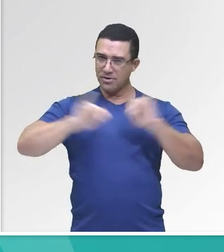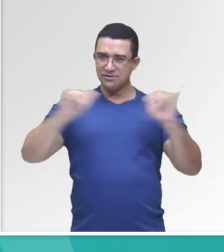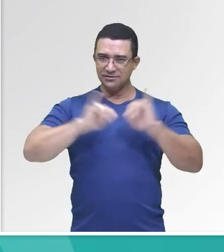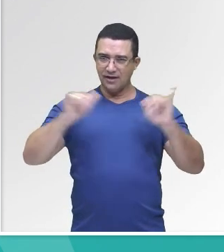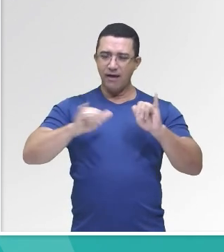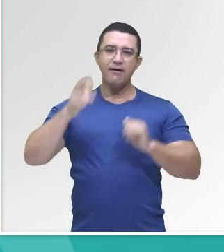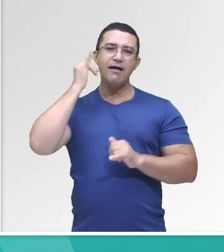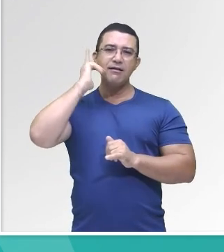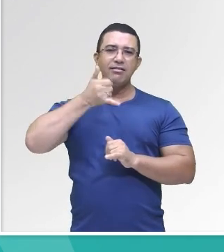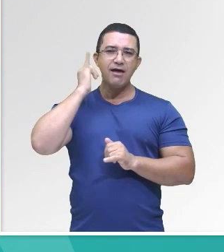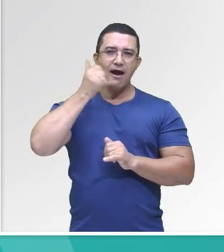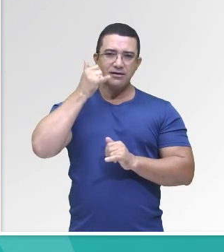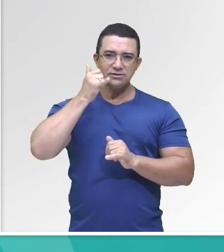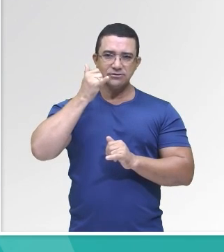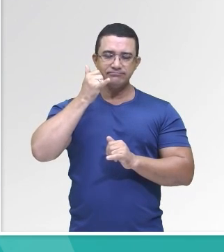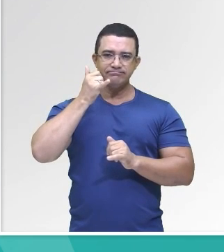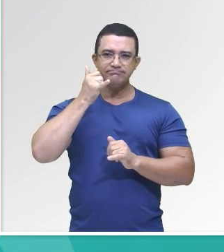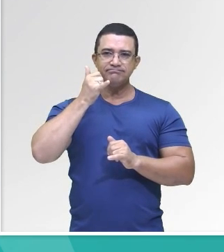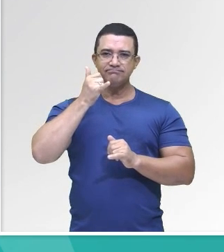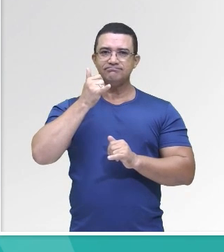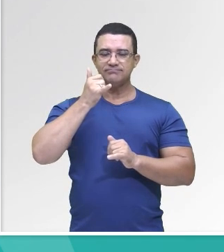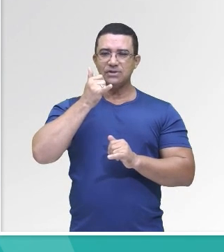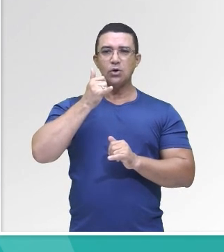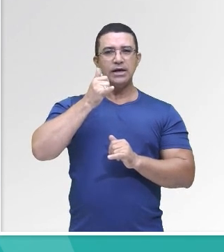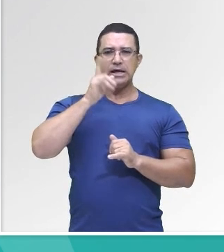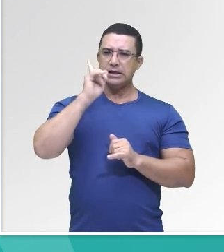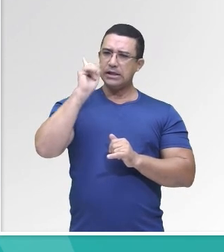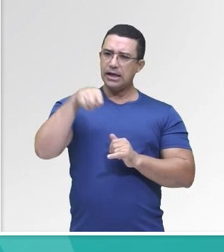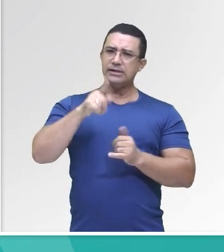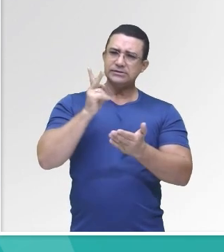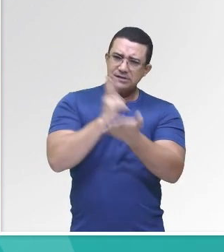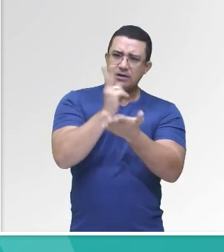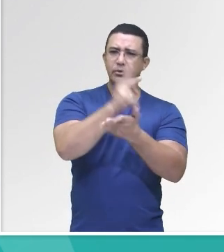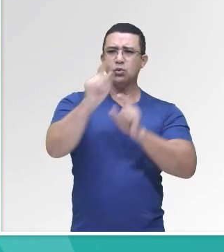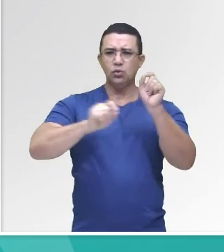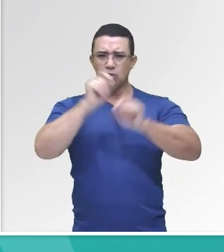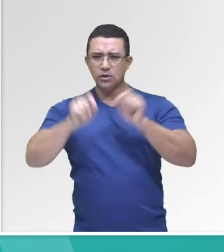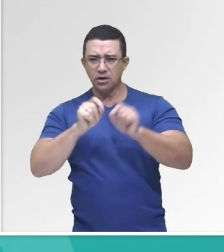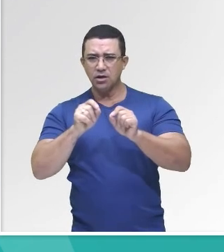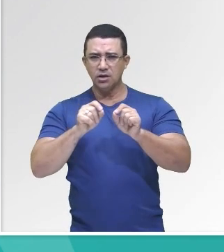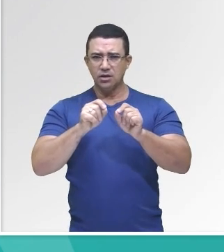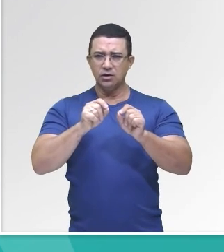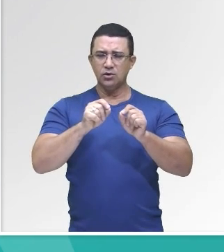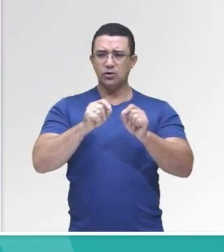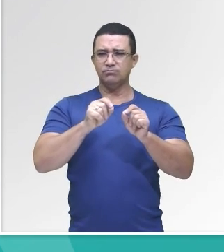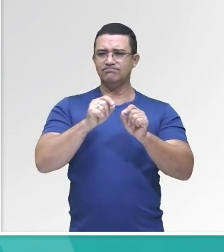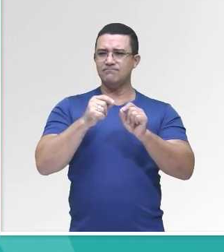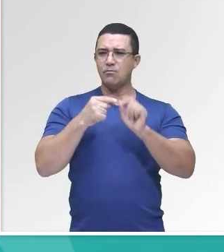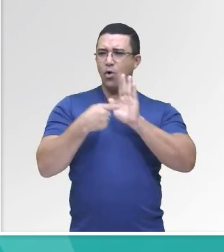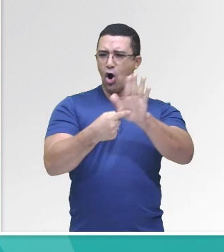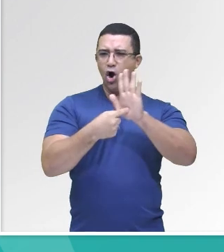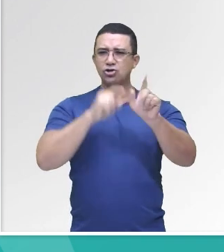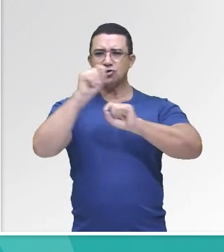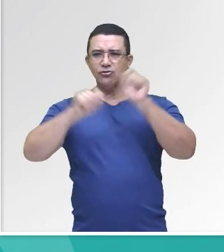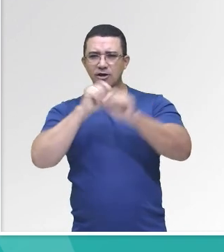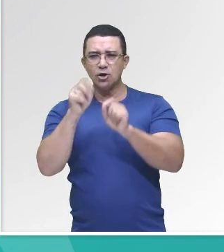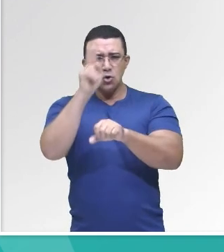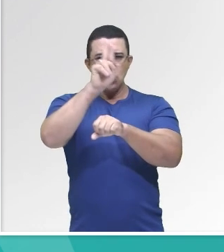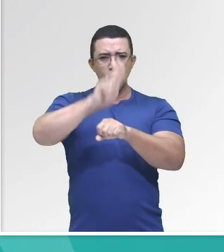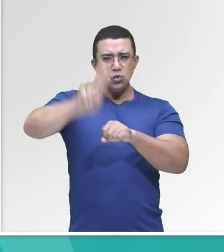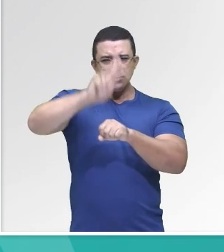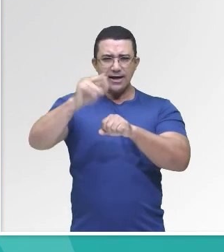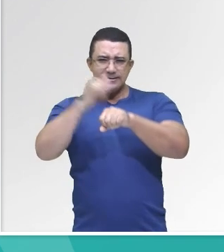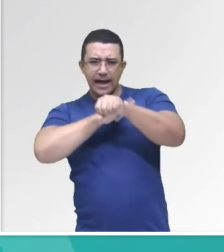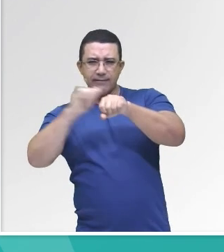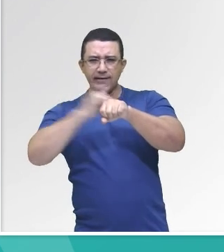narrativo, ele costuma utilizar uma faceta mais emotiva ou sentimental.